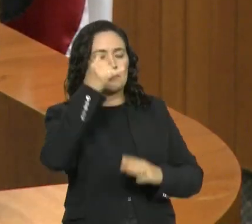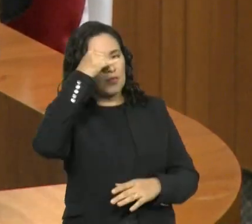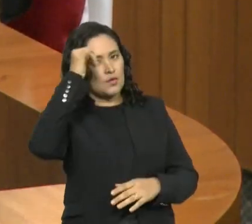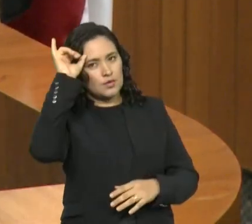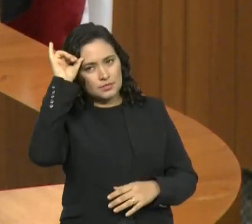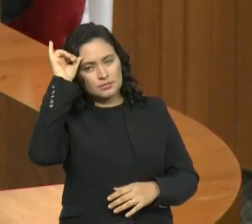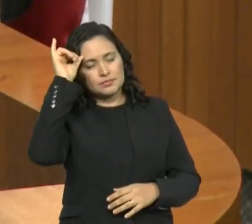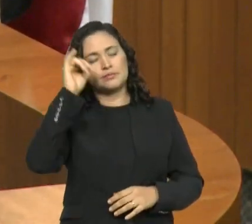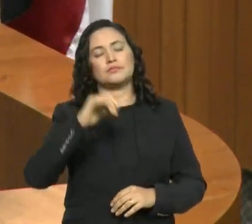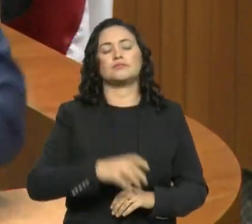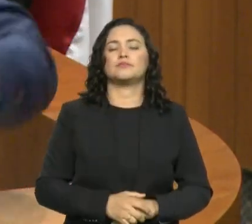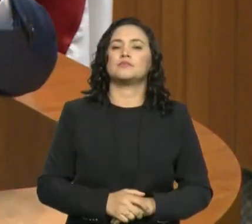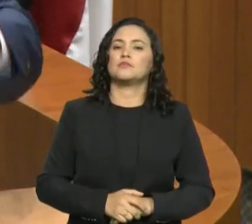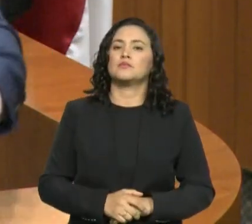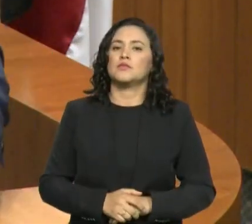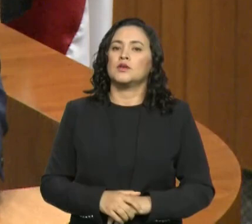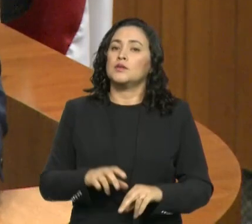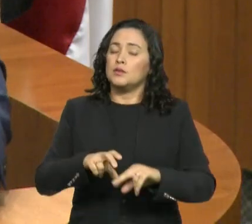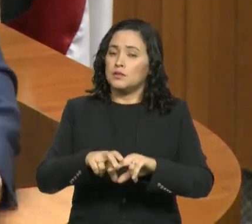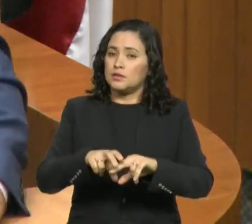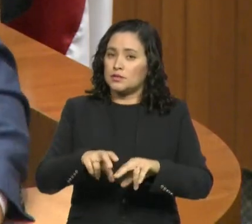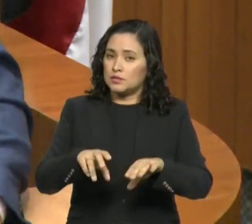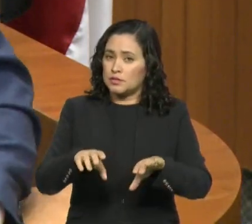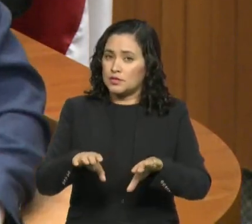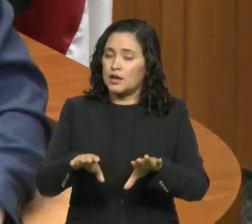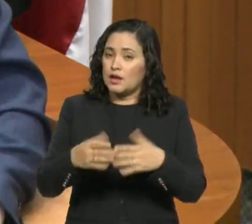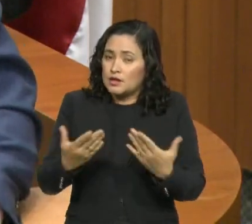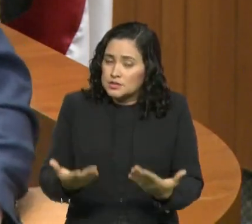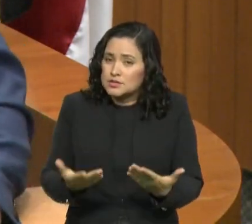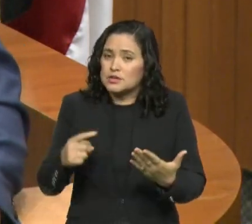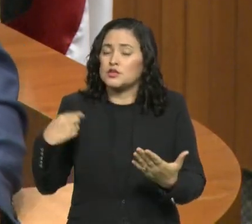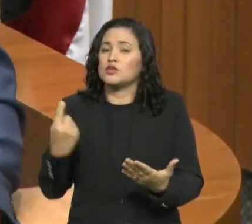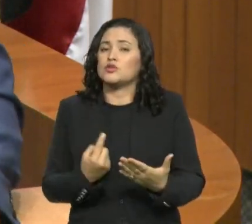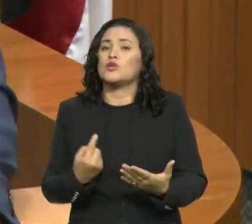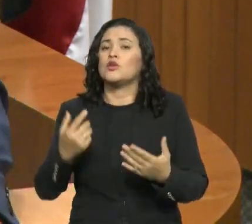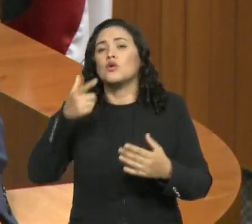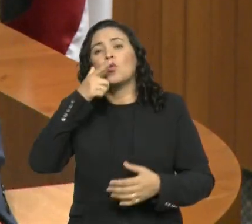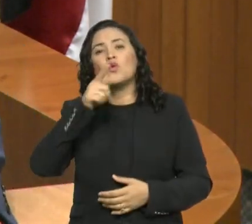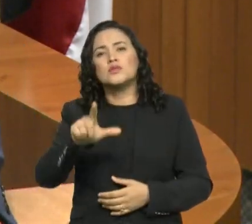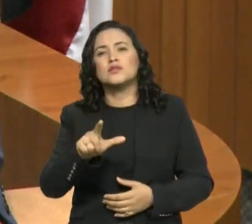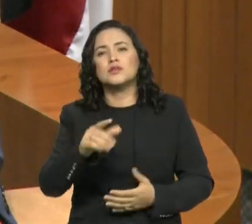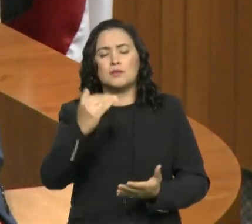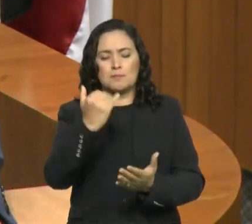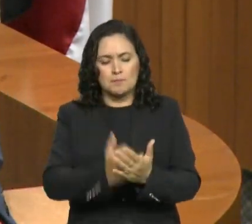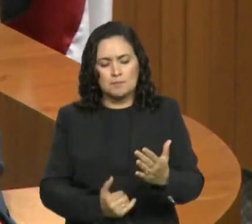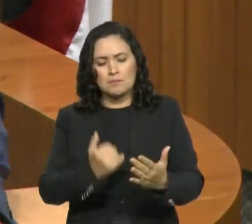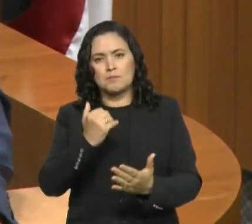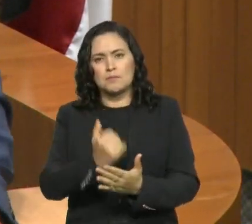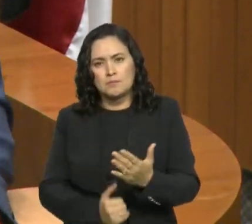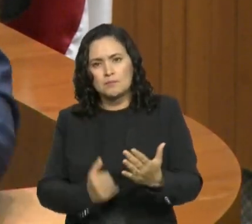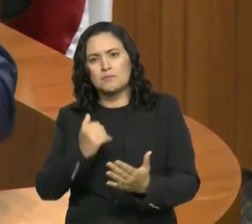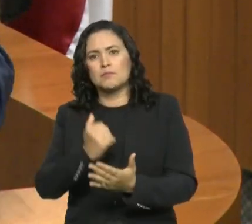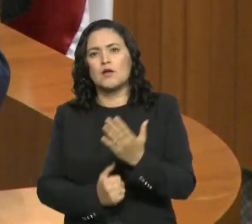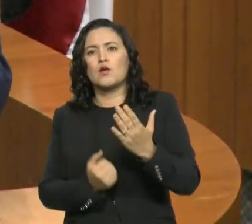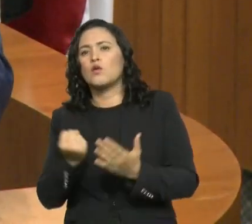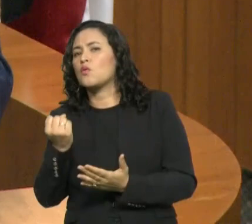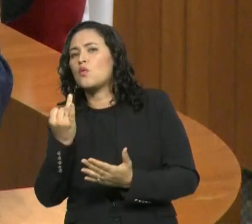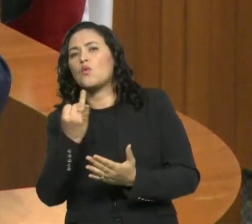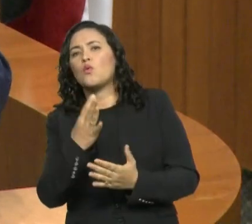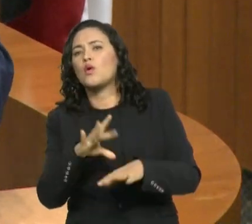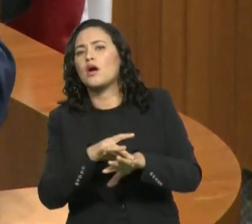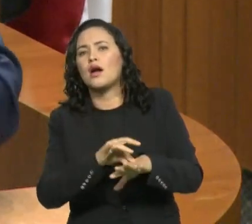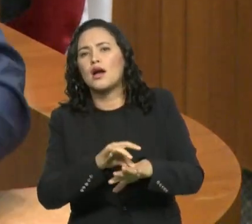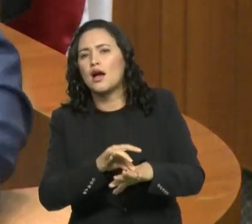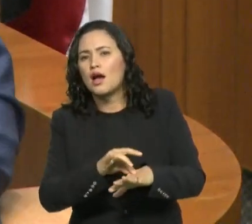senhores, já vou concluir. Nós iremos diminuir o preço, deputado Júlio, no balcão. Diminuindo o preço no